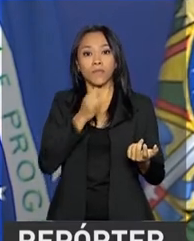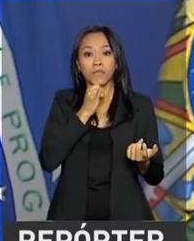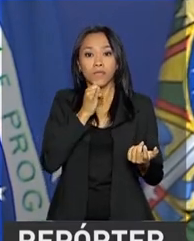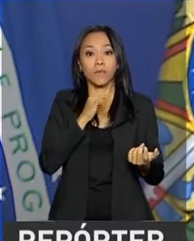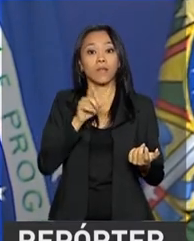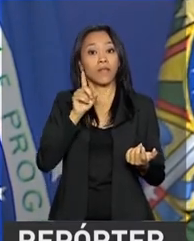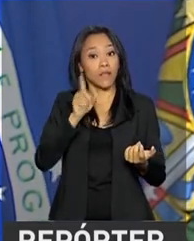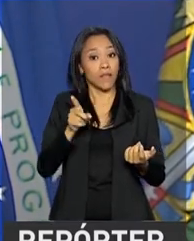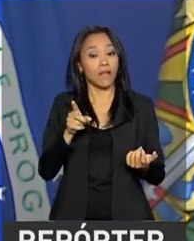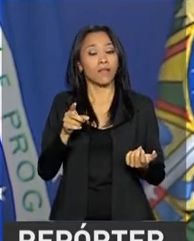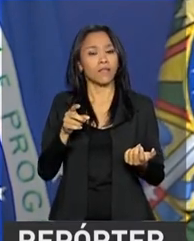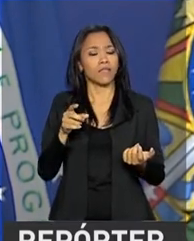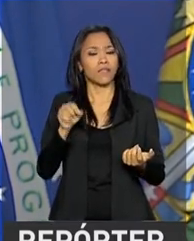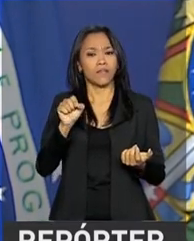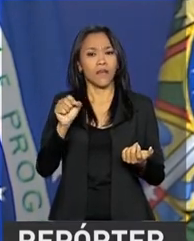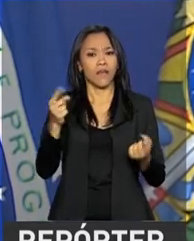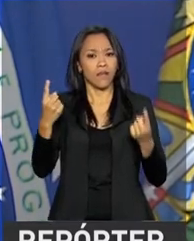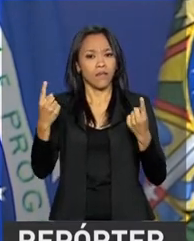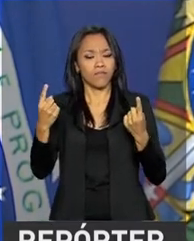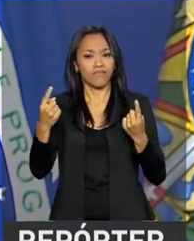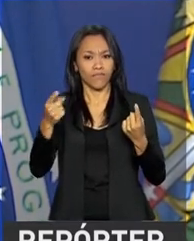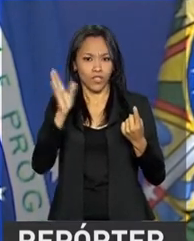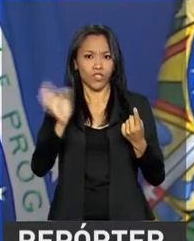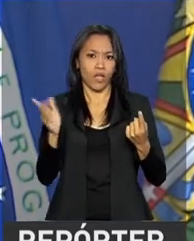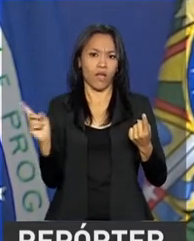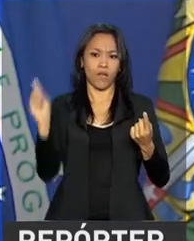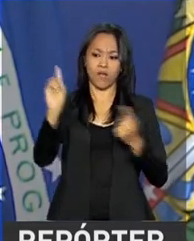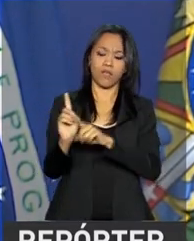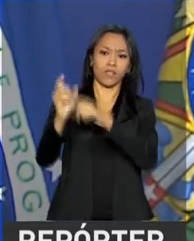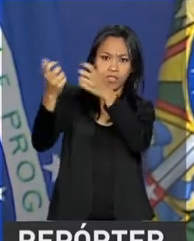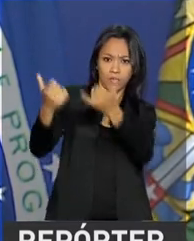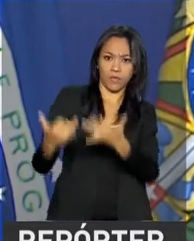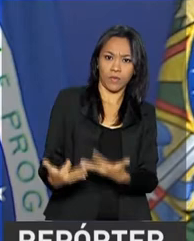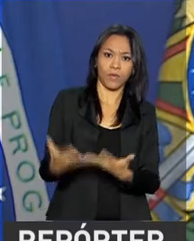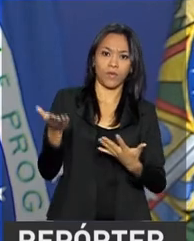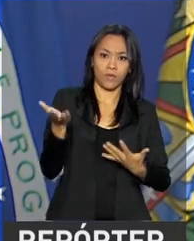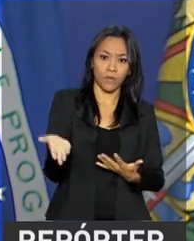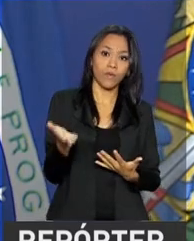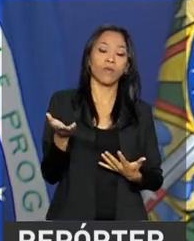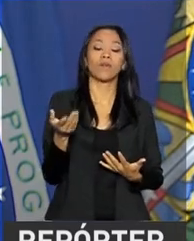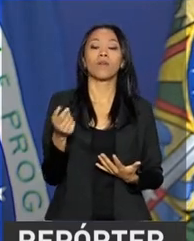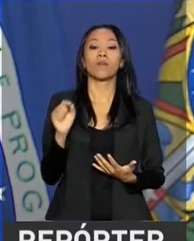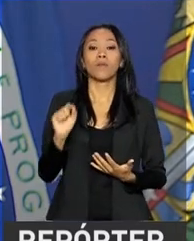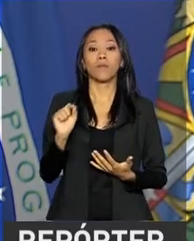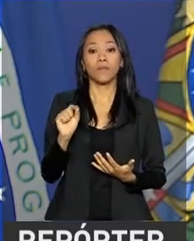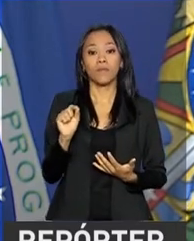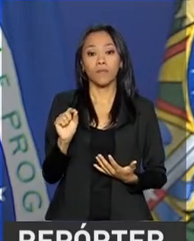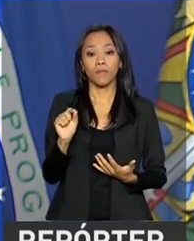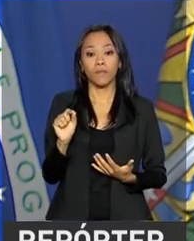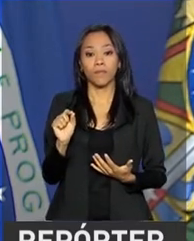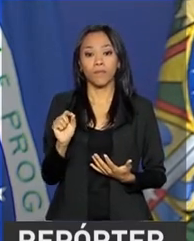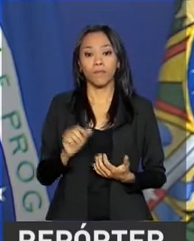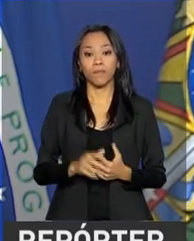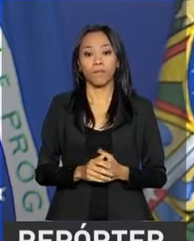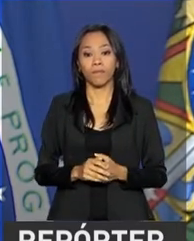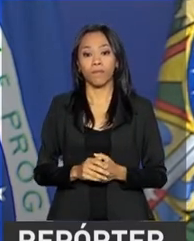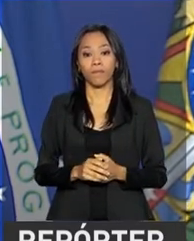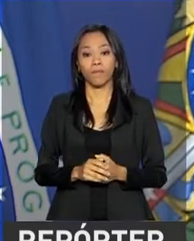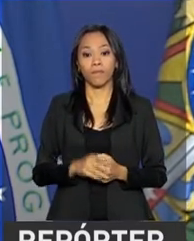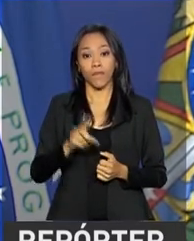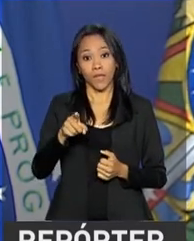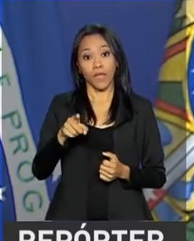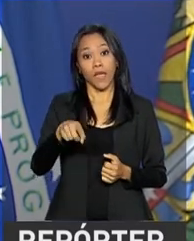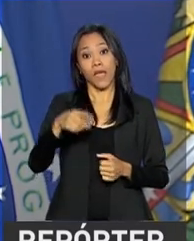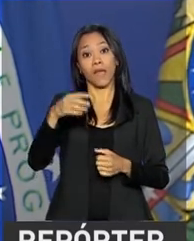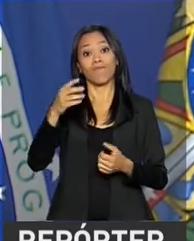combate àquilo que também foi ressaltado pelo doutor magalhães que é senador welington a que é o combate